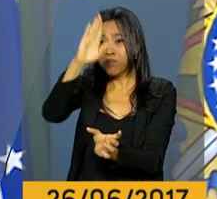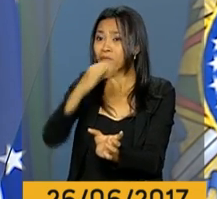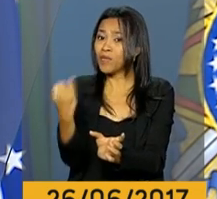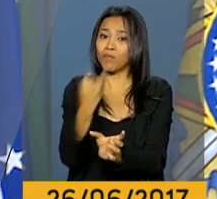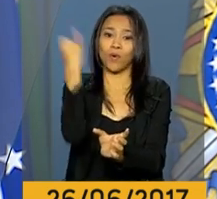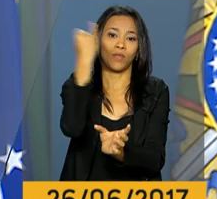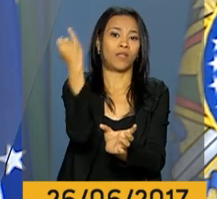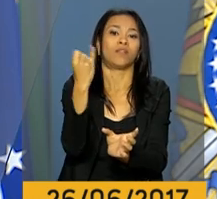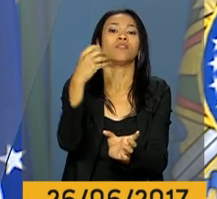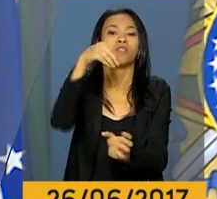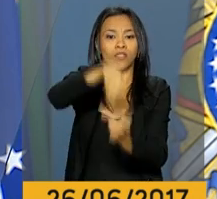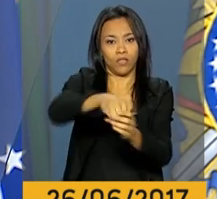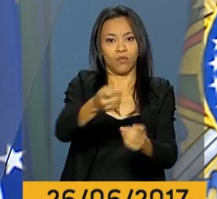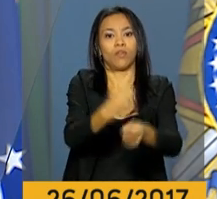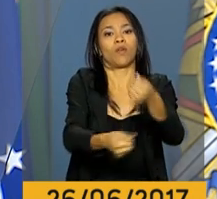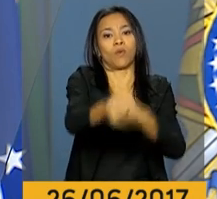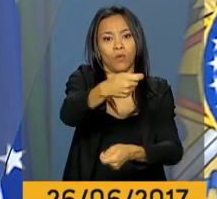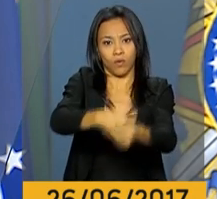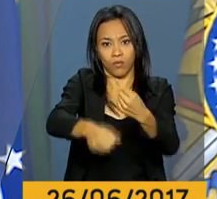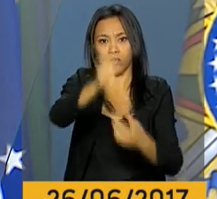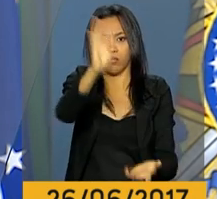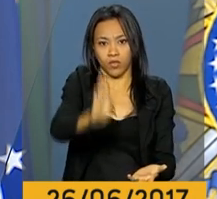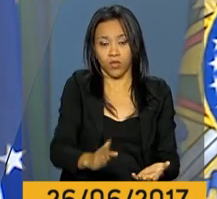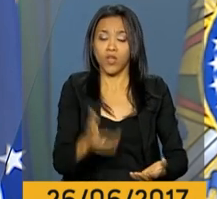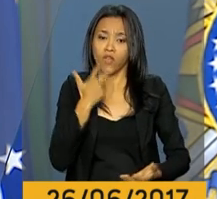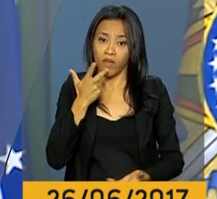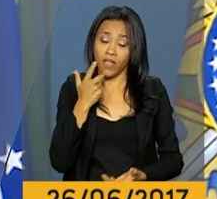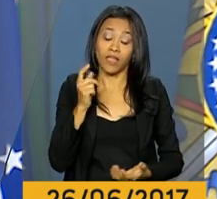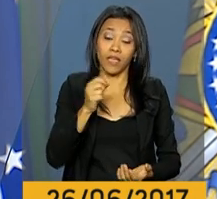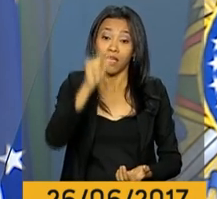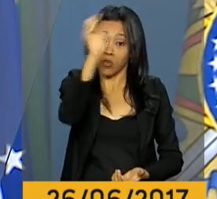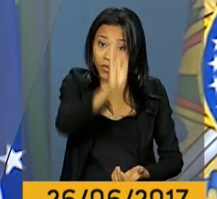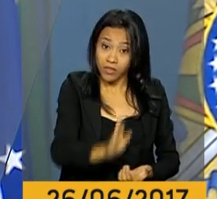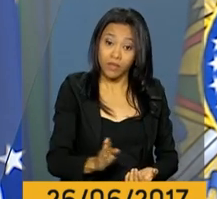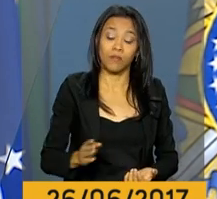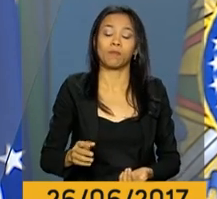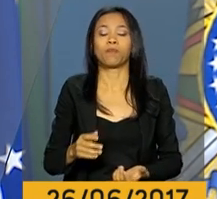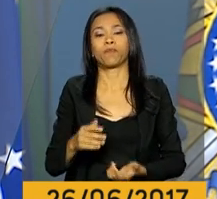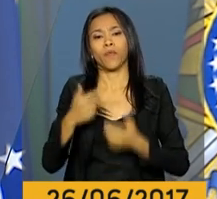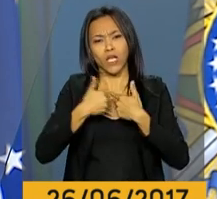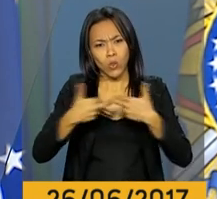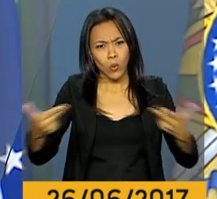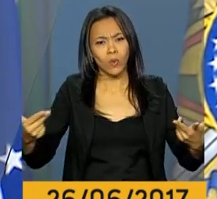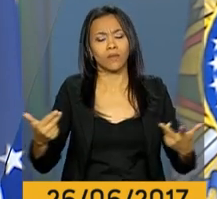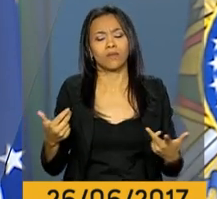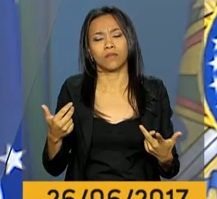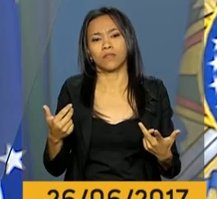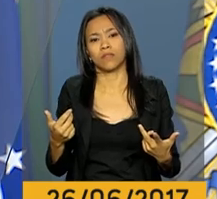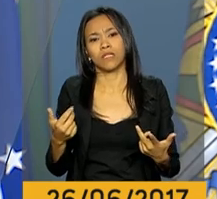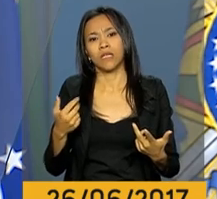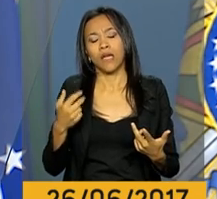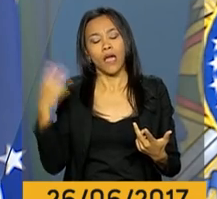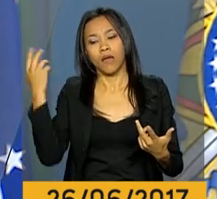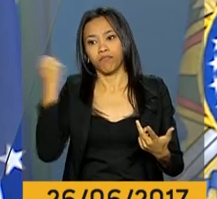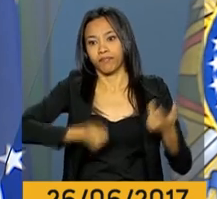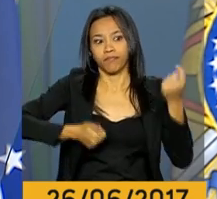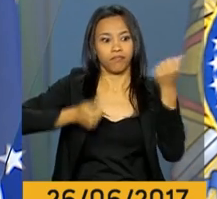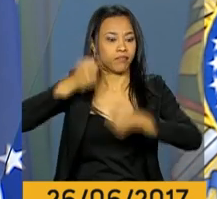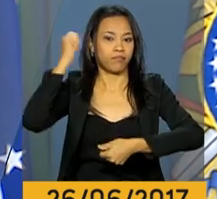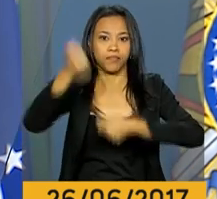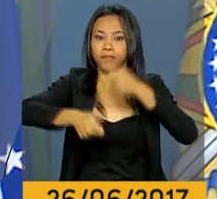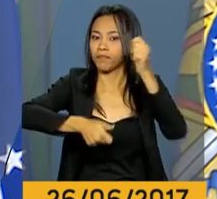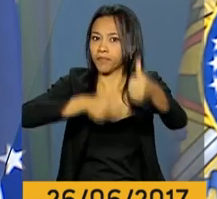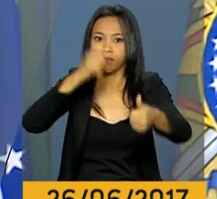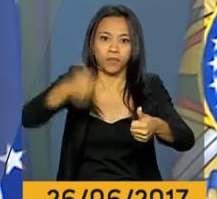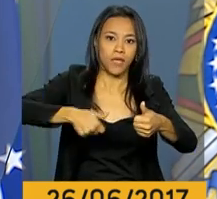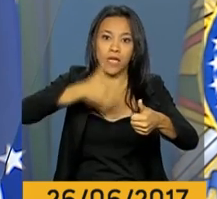eu costumo Recordar porque as coisas No Brasil se passam com tanta com tanta eh rapidez não é que as